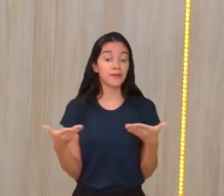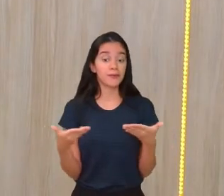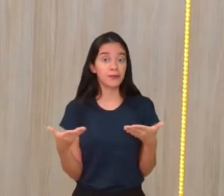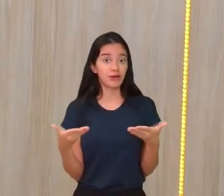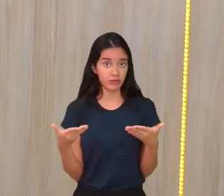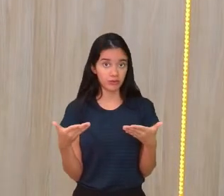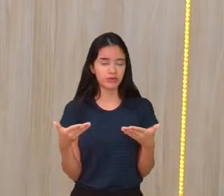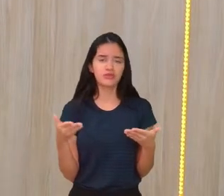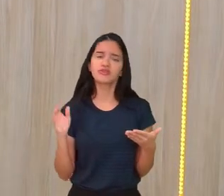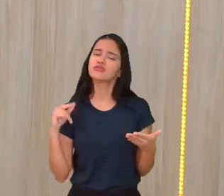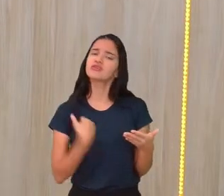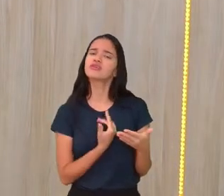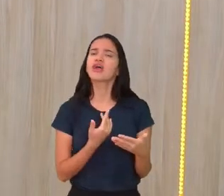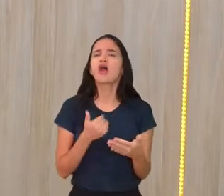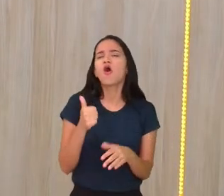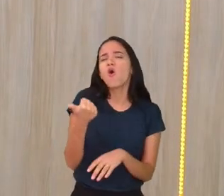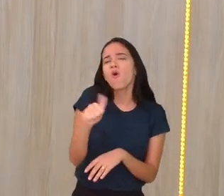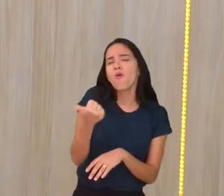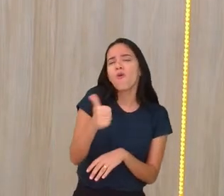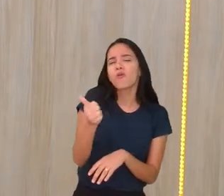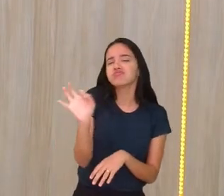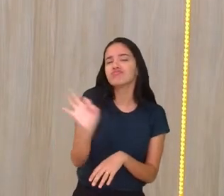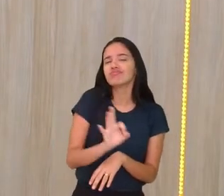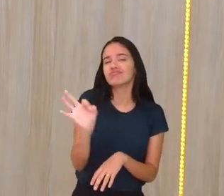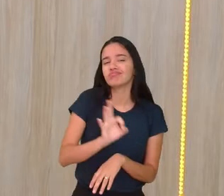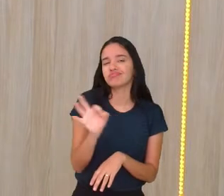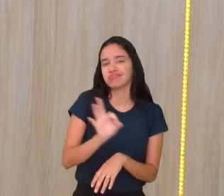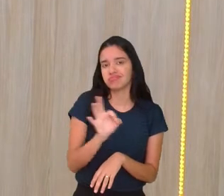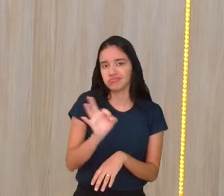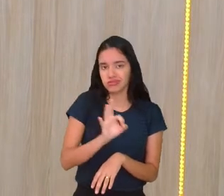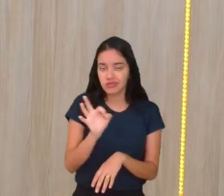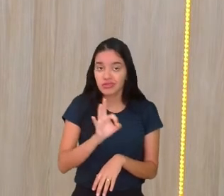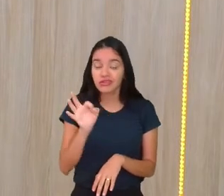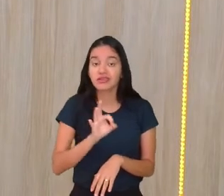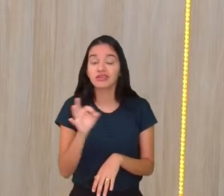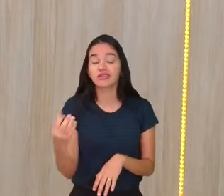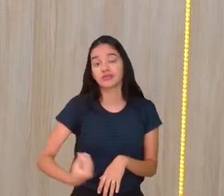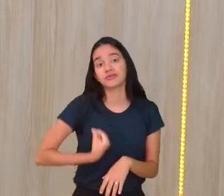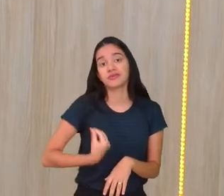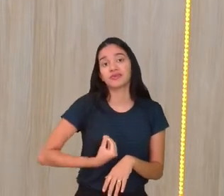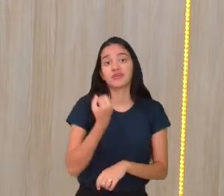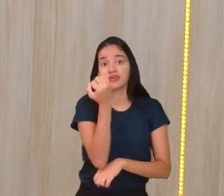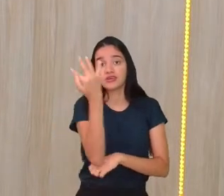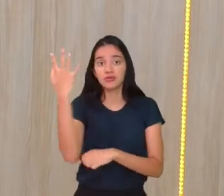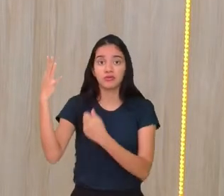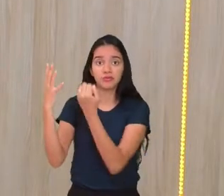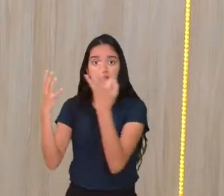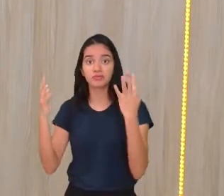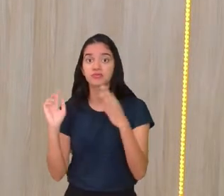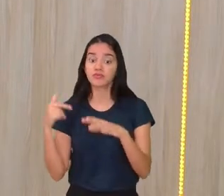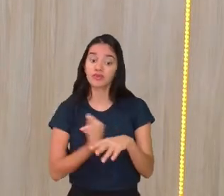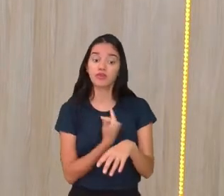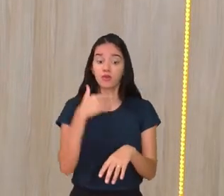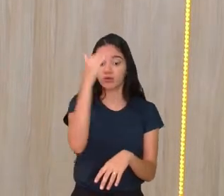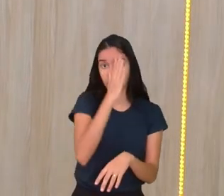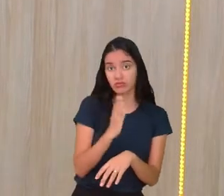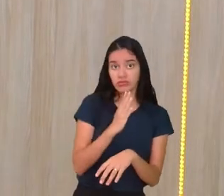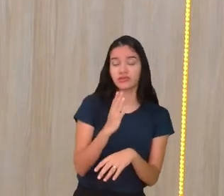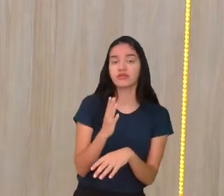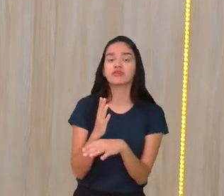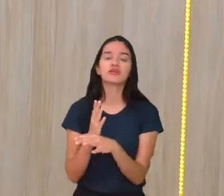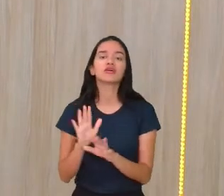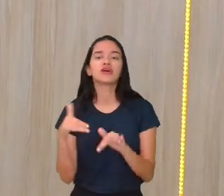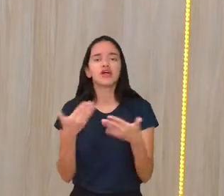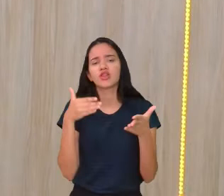atual, temos apenas 11% de Mata Atlântica sobrevivendo aqui no nosso território. E isso não